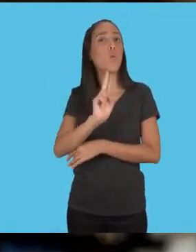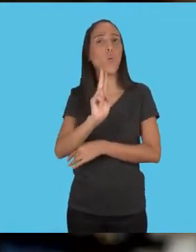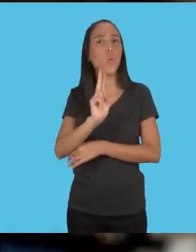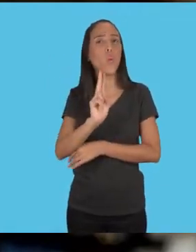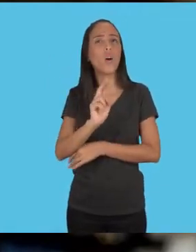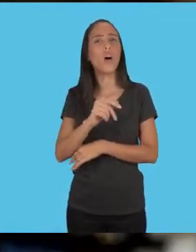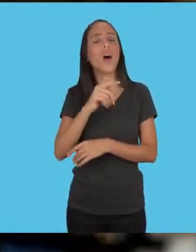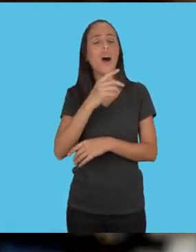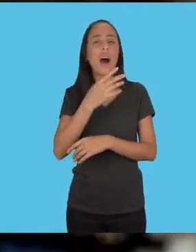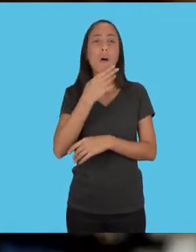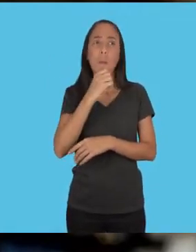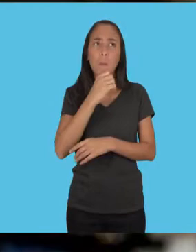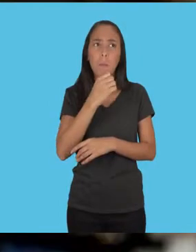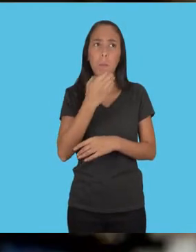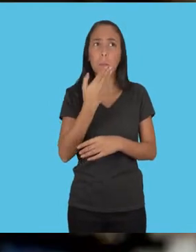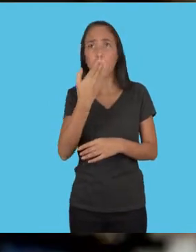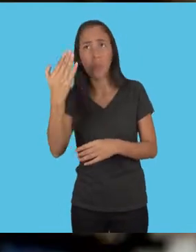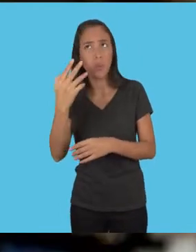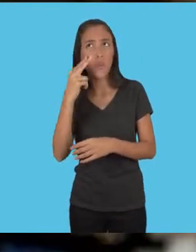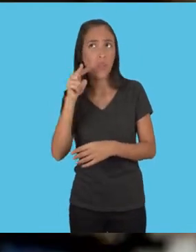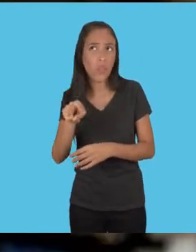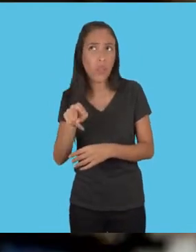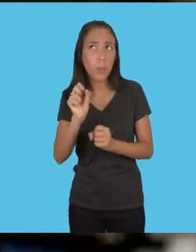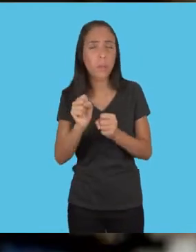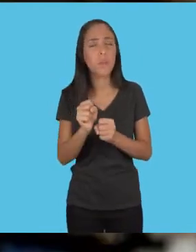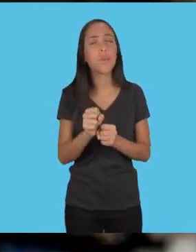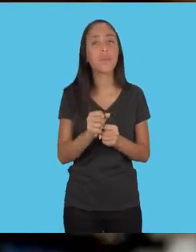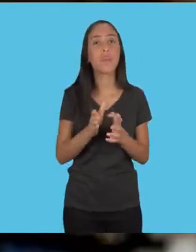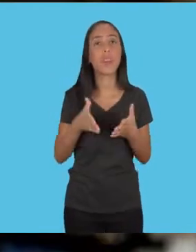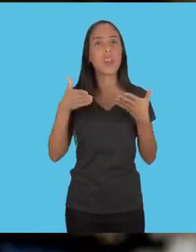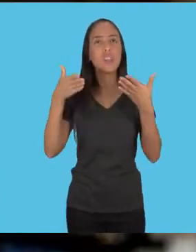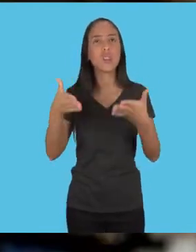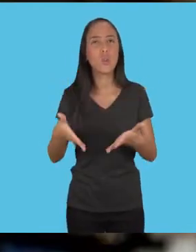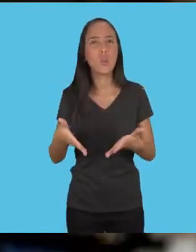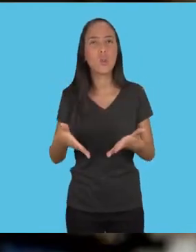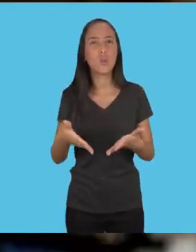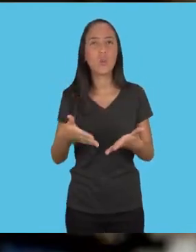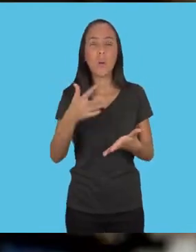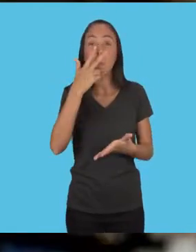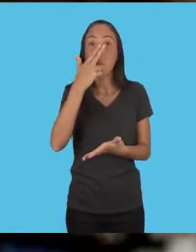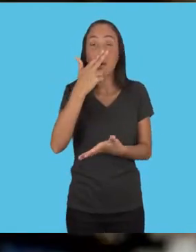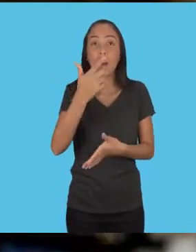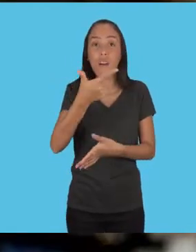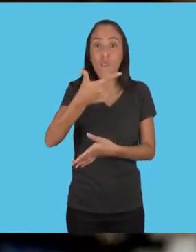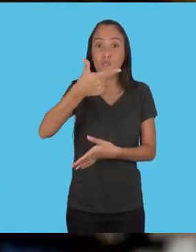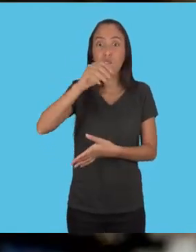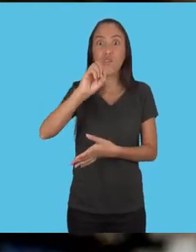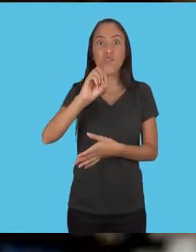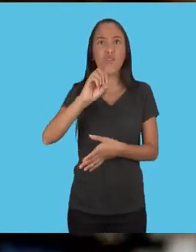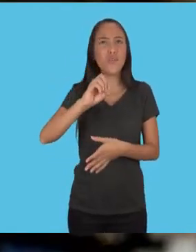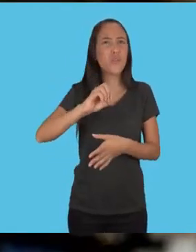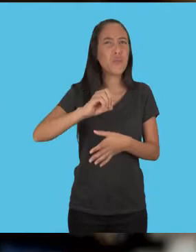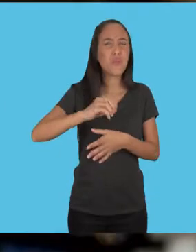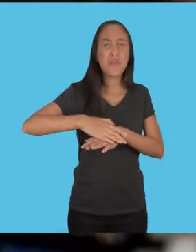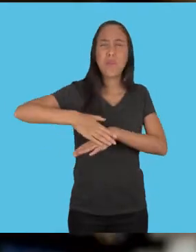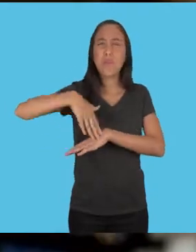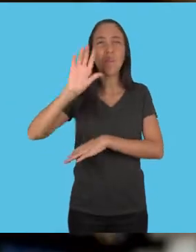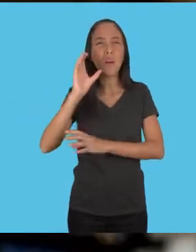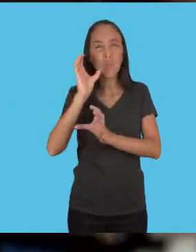coisa. Aí ele pediu para ver. Chegou lá, encontrou uns 20 ou mais